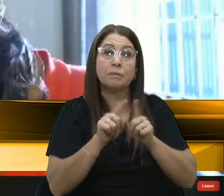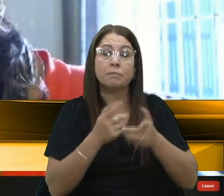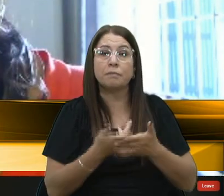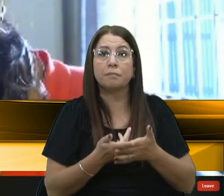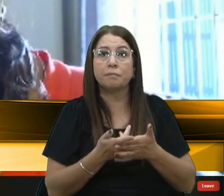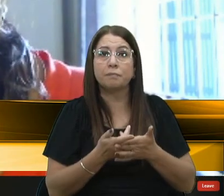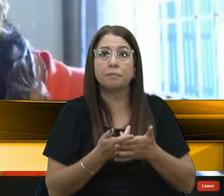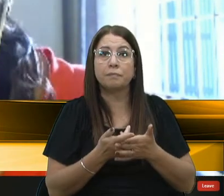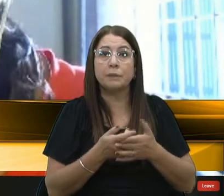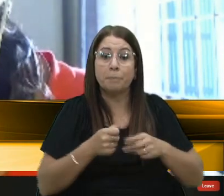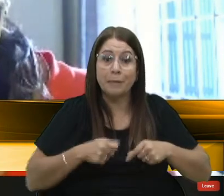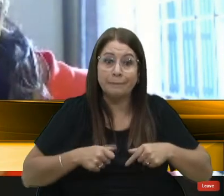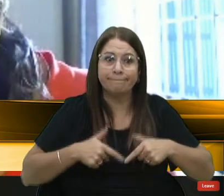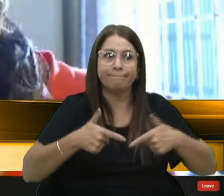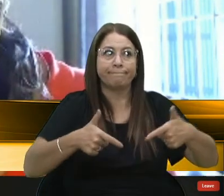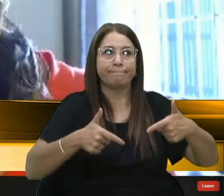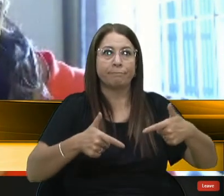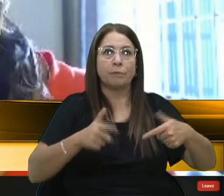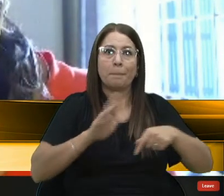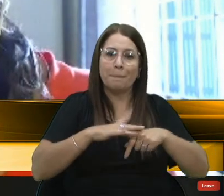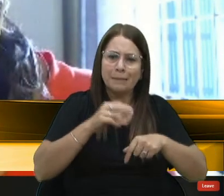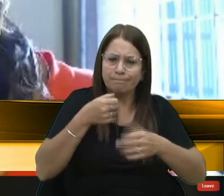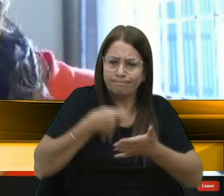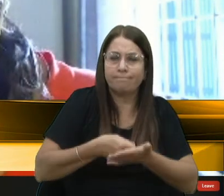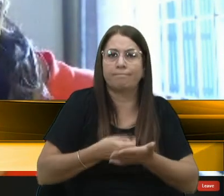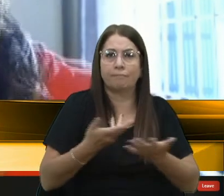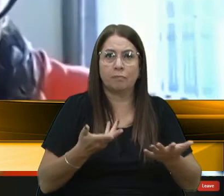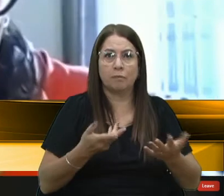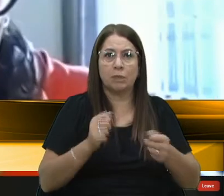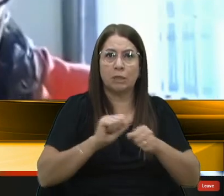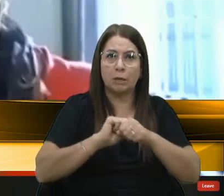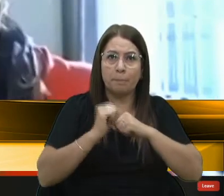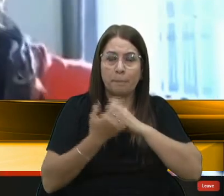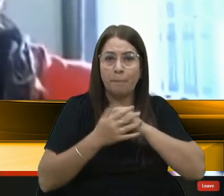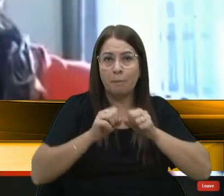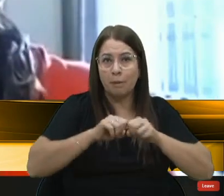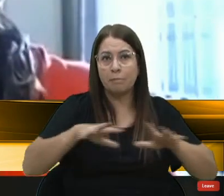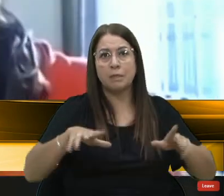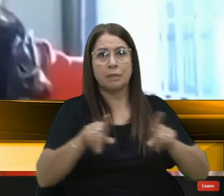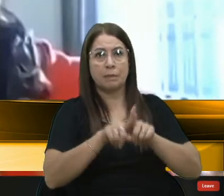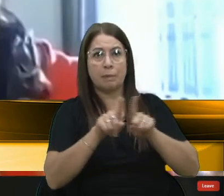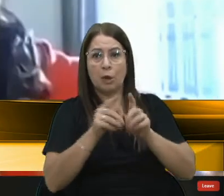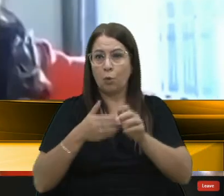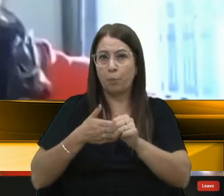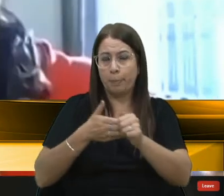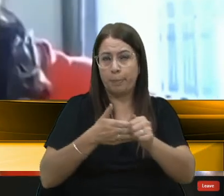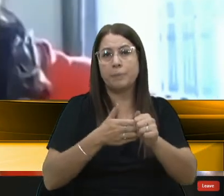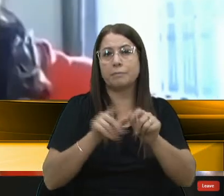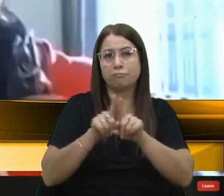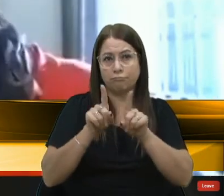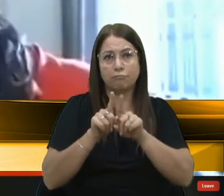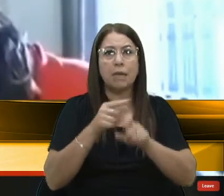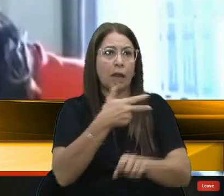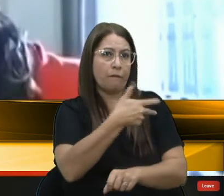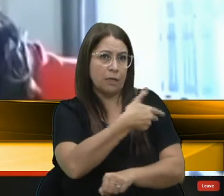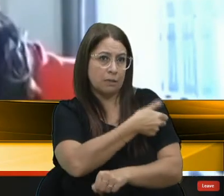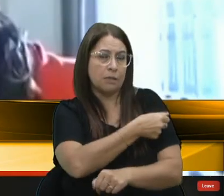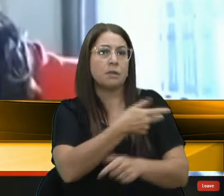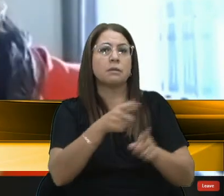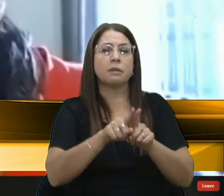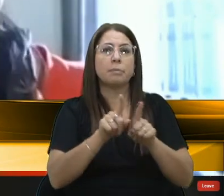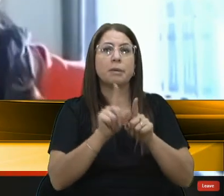uma ação mais contundente nessa questão da pandemia, seja na questão de acompanhamento da questão das vacinas, de